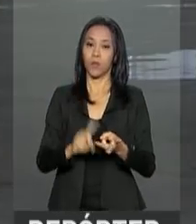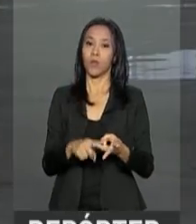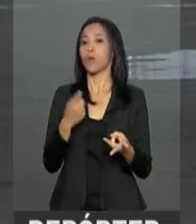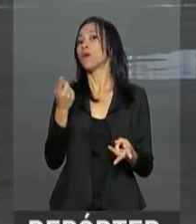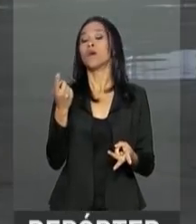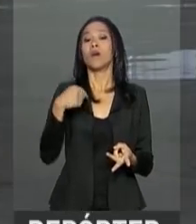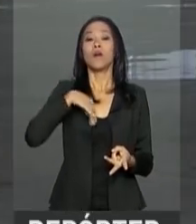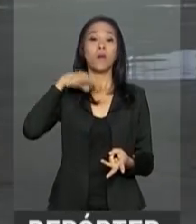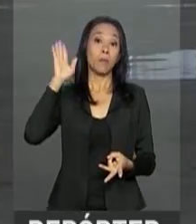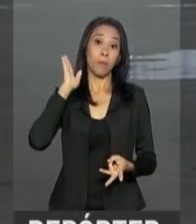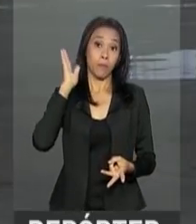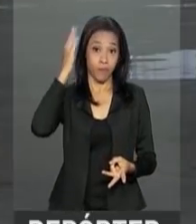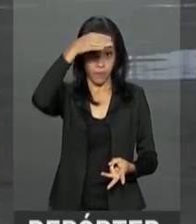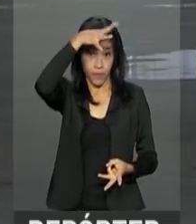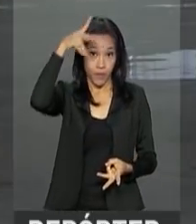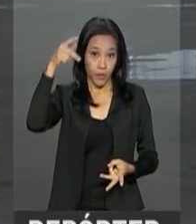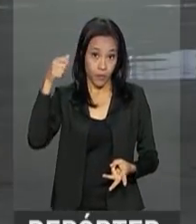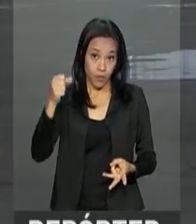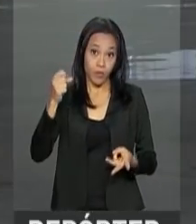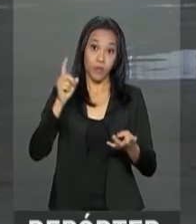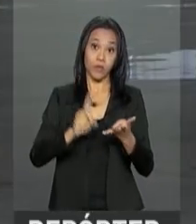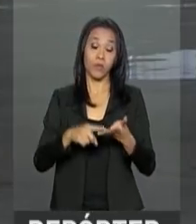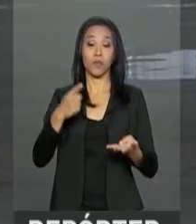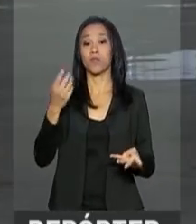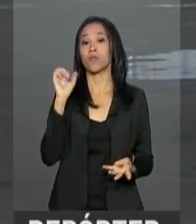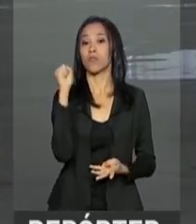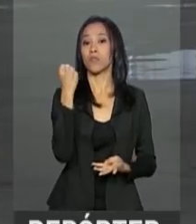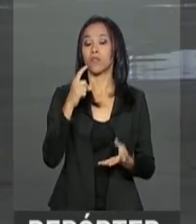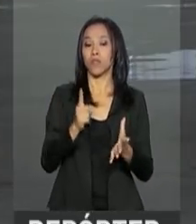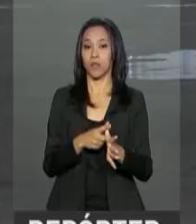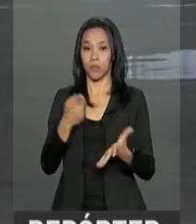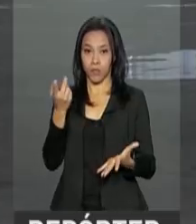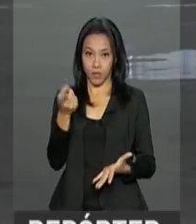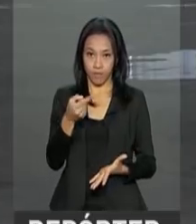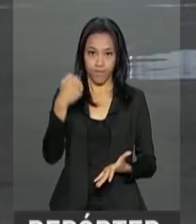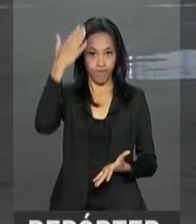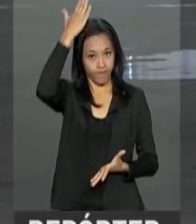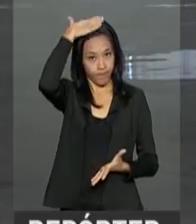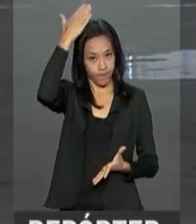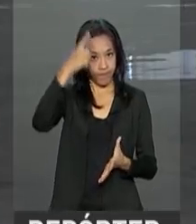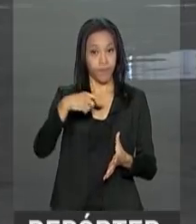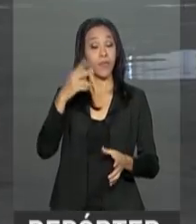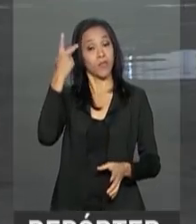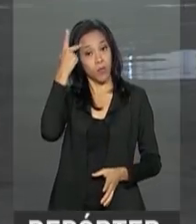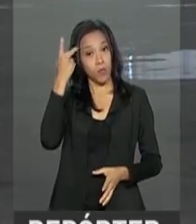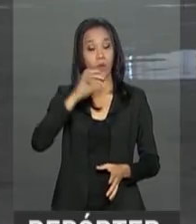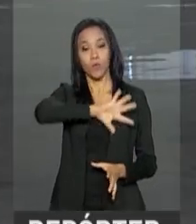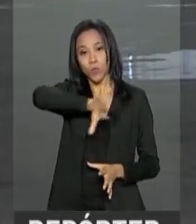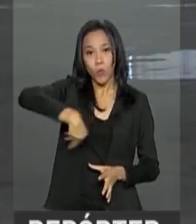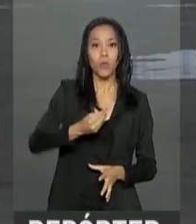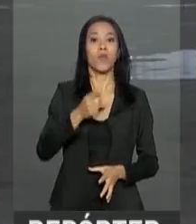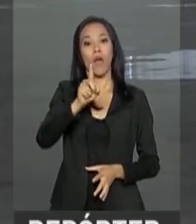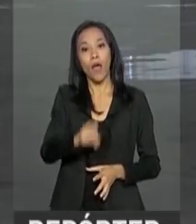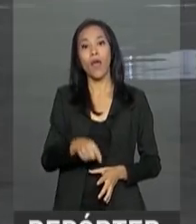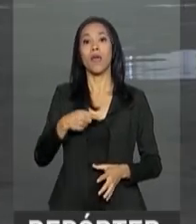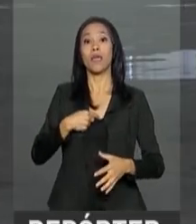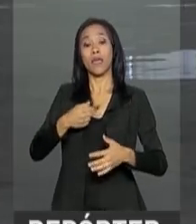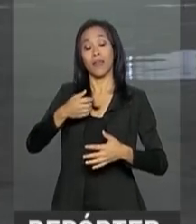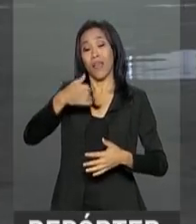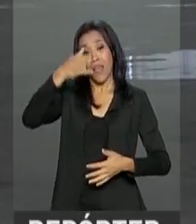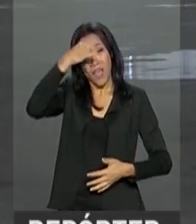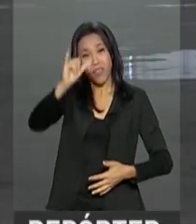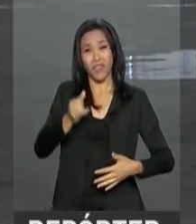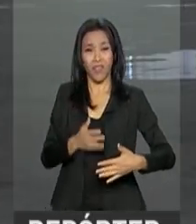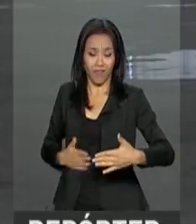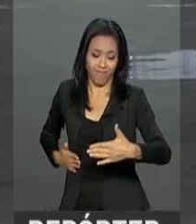Grosso, Goiás, Sergipe, Pará e São Paulo. Segundo a AGU, quase todos os pedidos são para reintegração de posse de rodovias